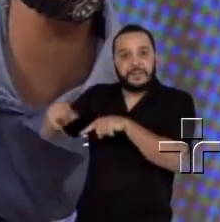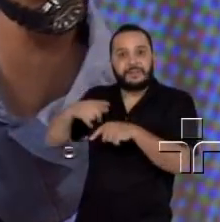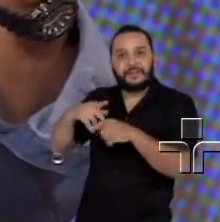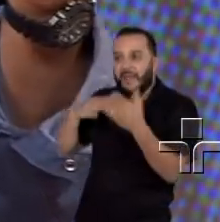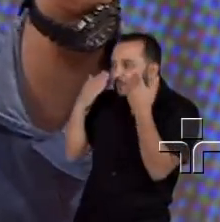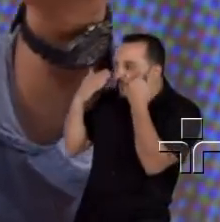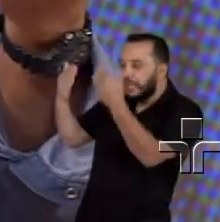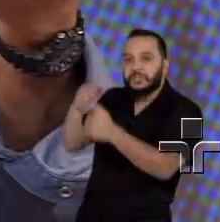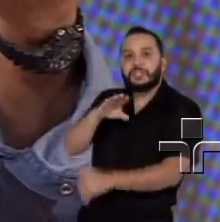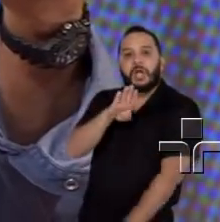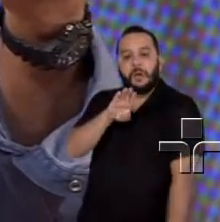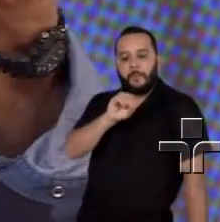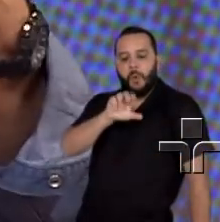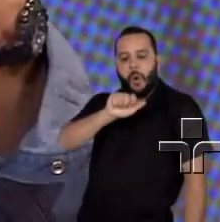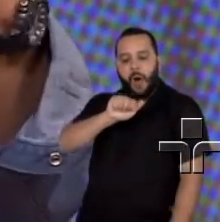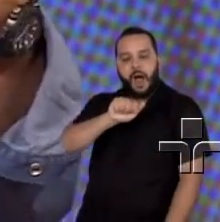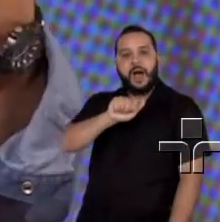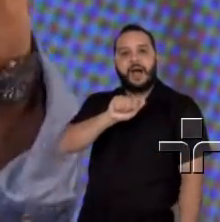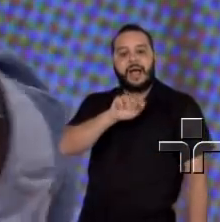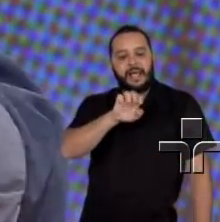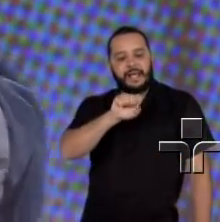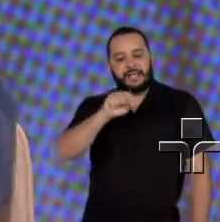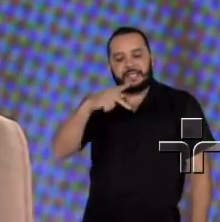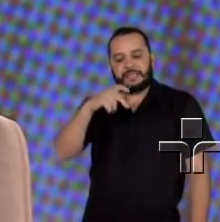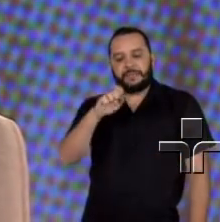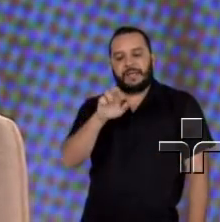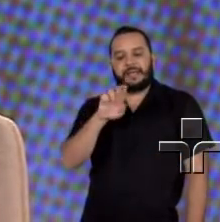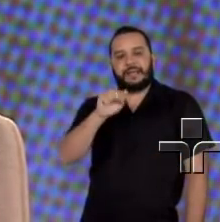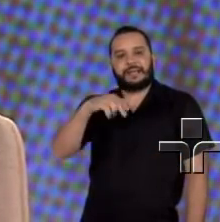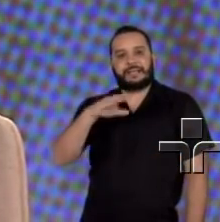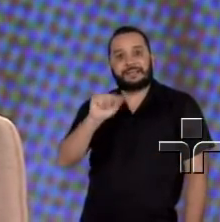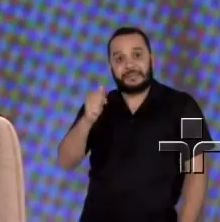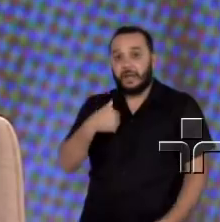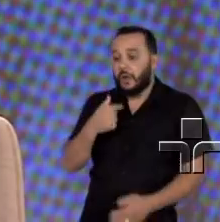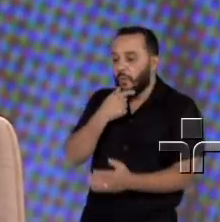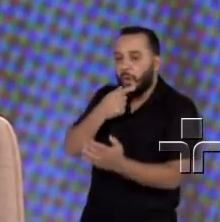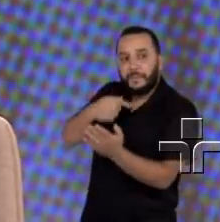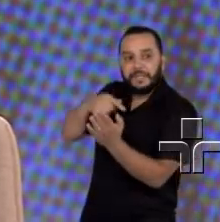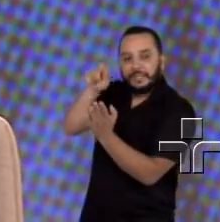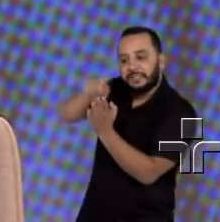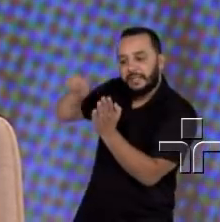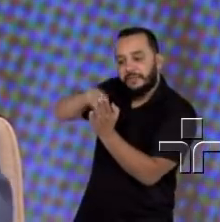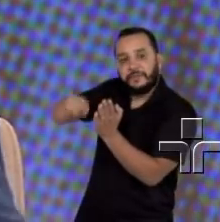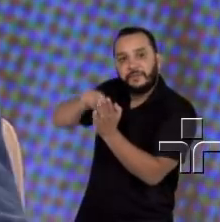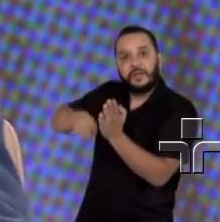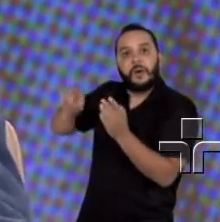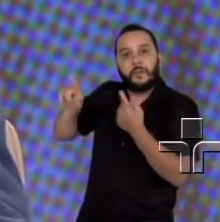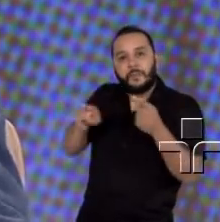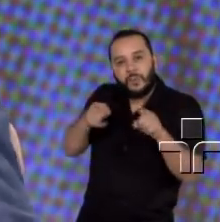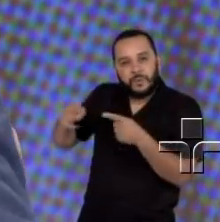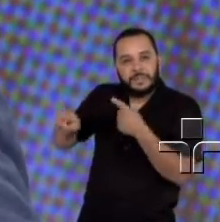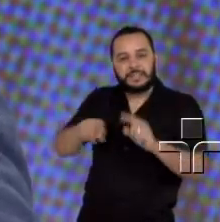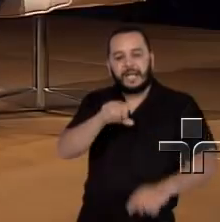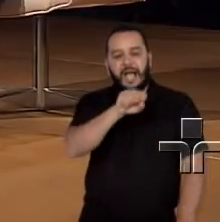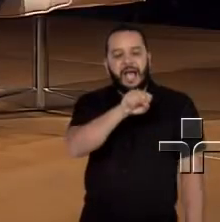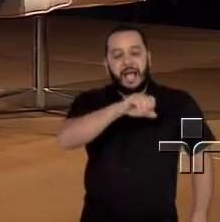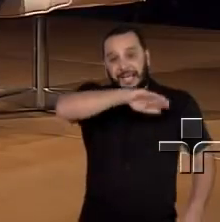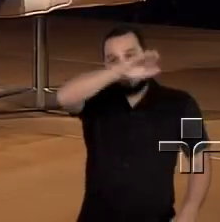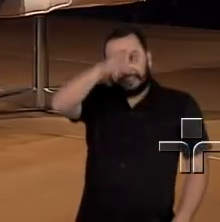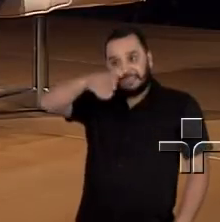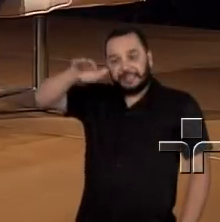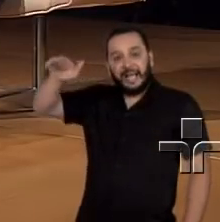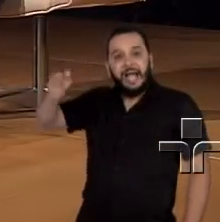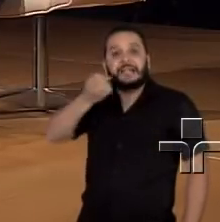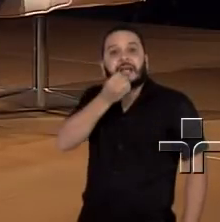onde o Lamartine Babo... para a qual Lamartine Babo escreveu a música Serra da Boa Esperança. A mãe